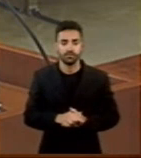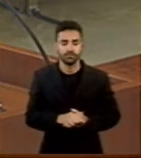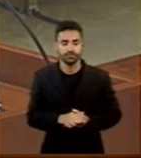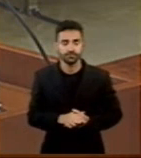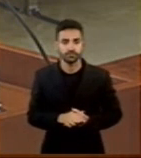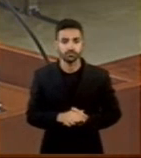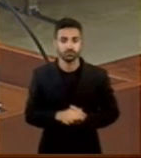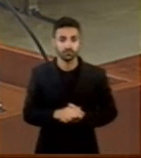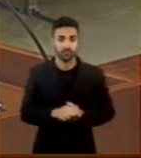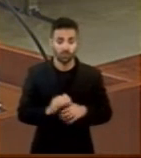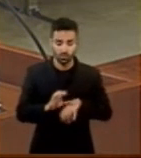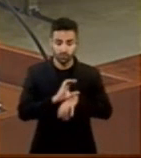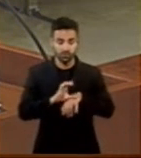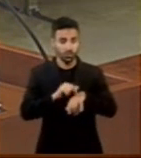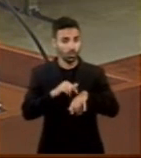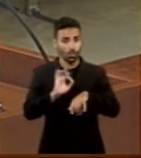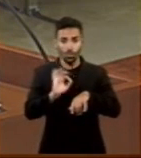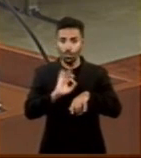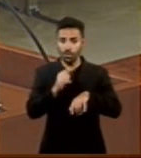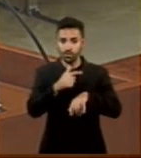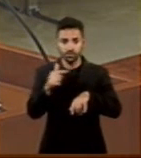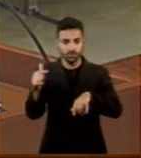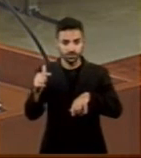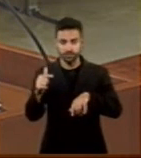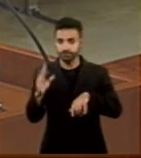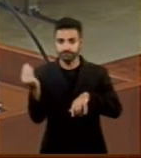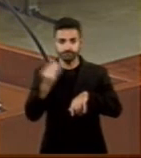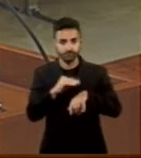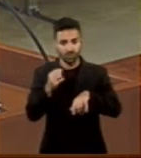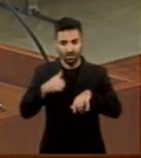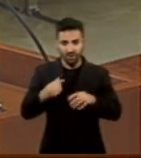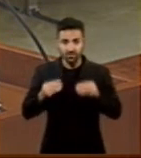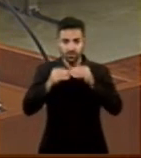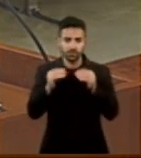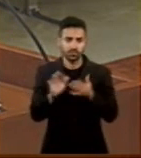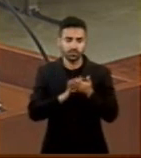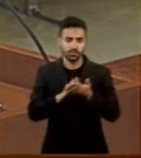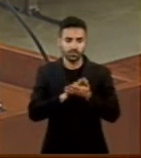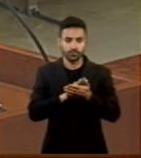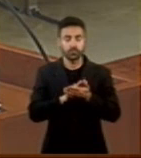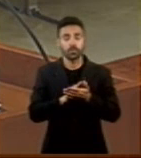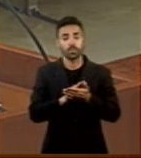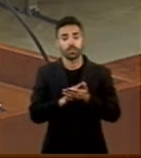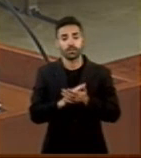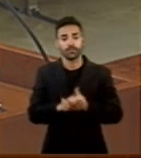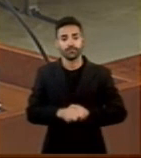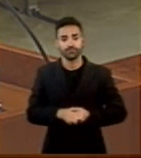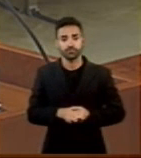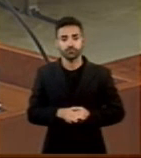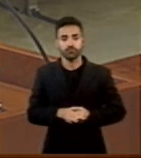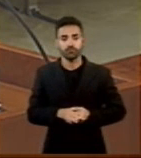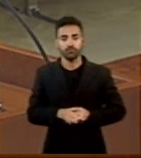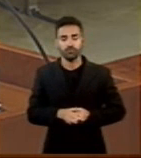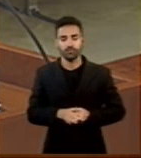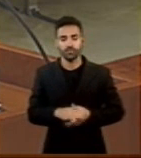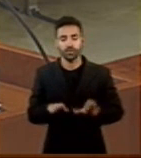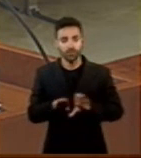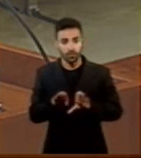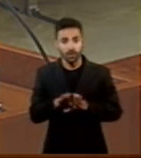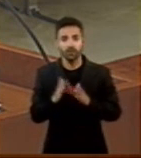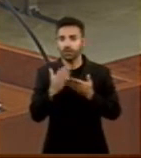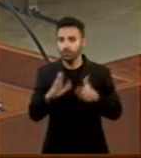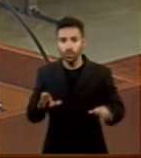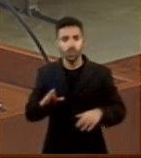pela Constituição. Ultrapassado esse óbvio da não recepção, temos a extinção desse adicional de